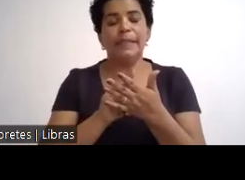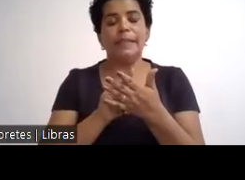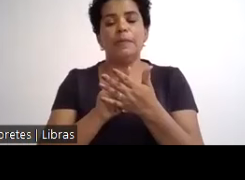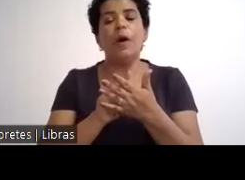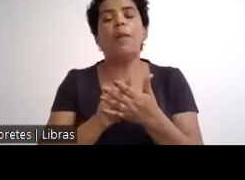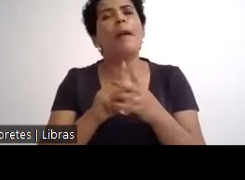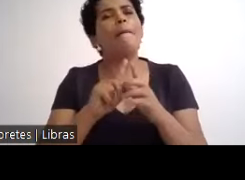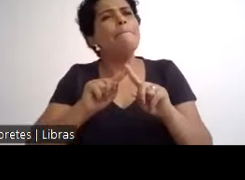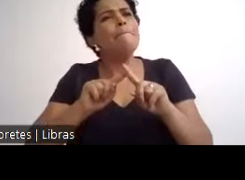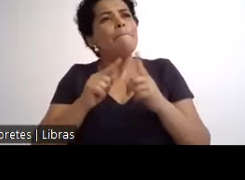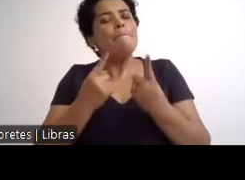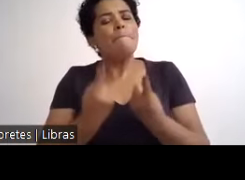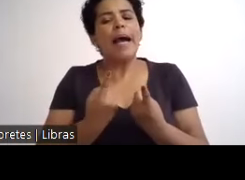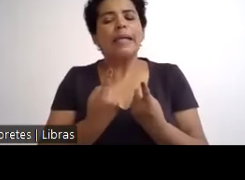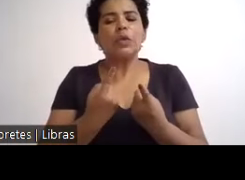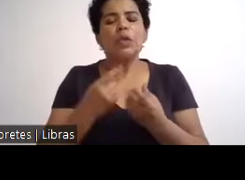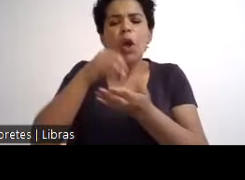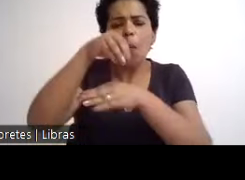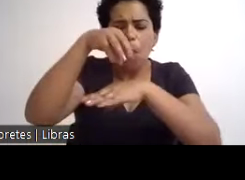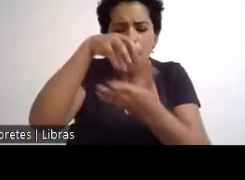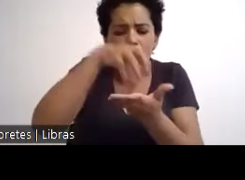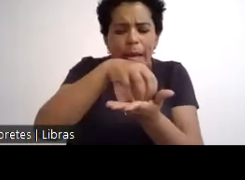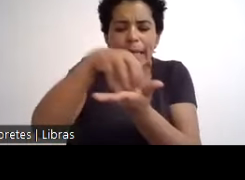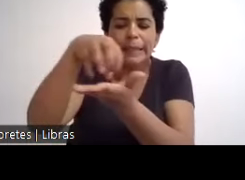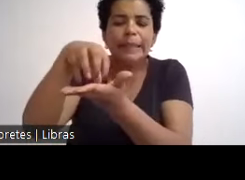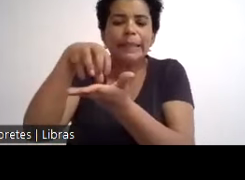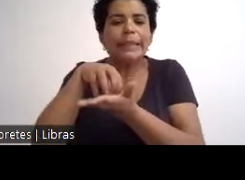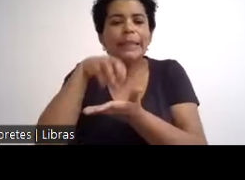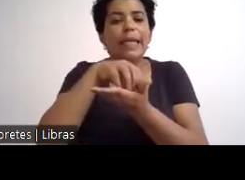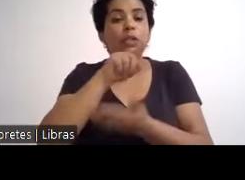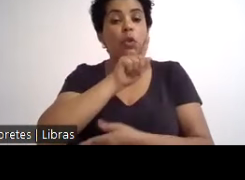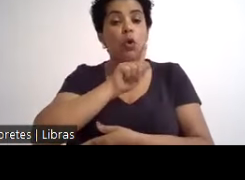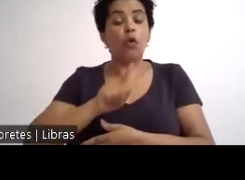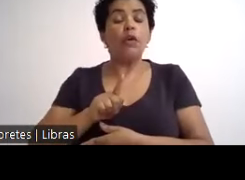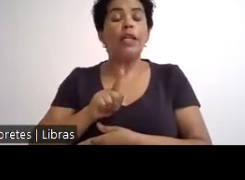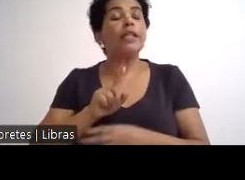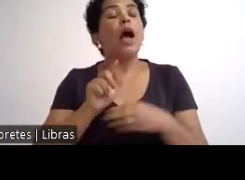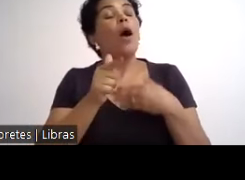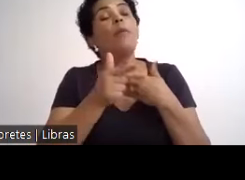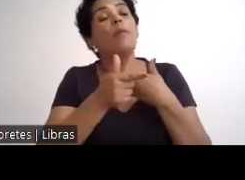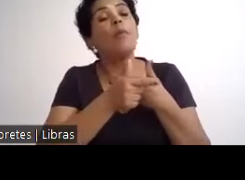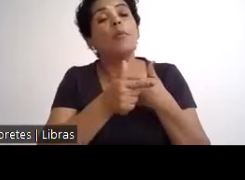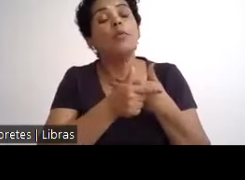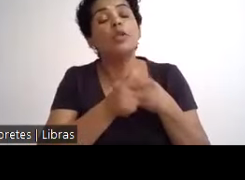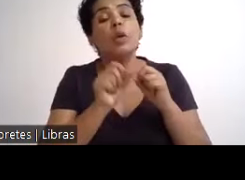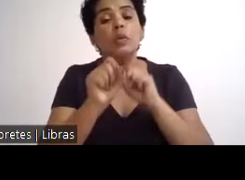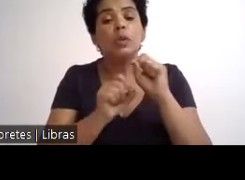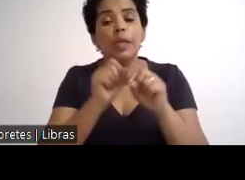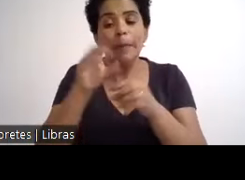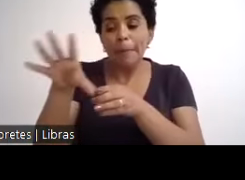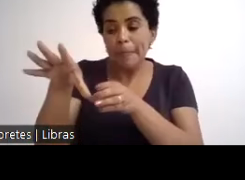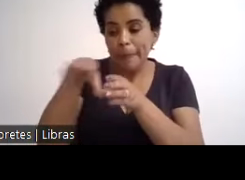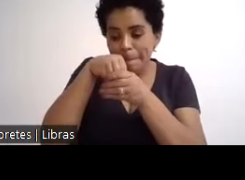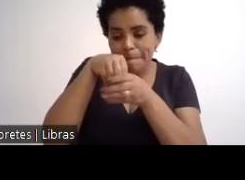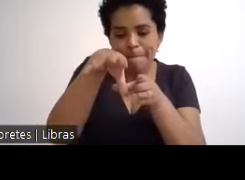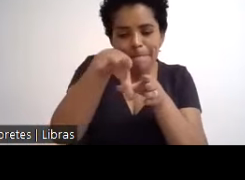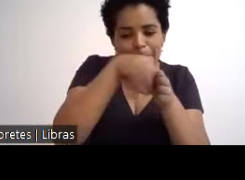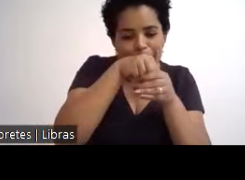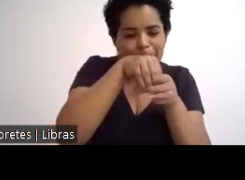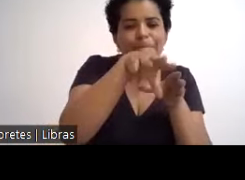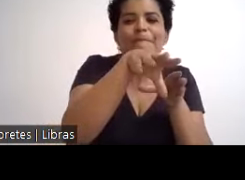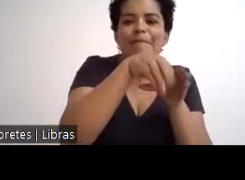é que uma instância de governança faz, né? Ela faz toda essa parte de integração dos atores. Então, dentro de